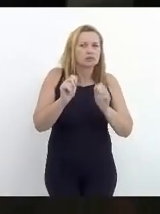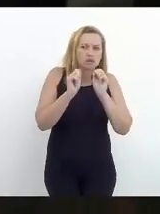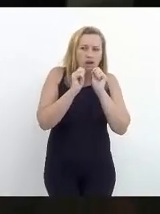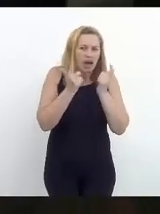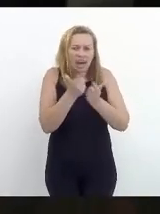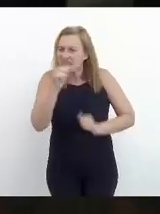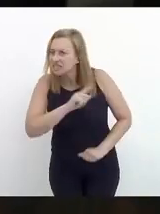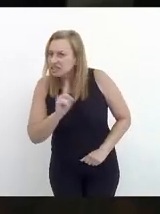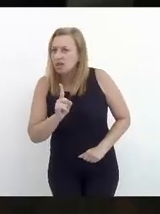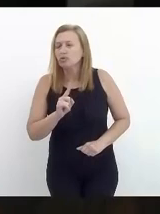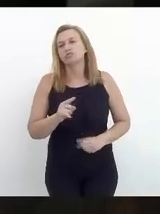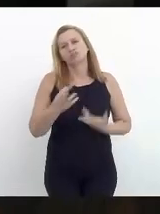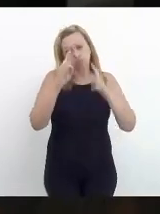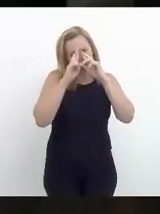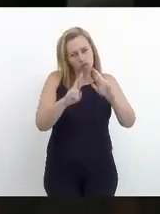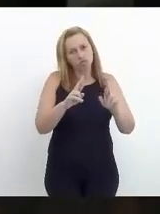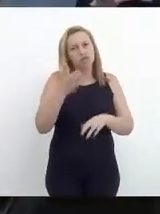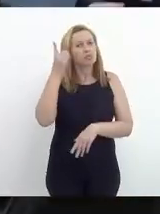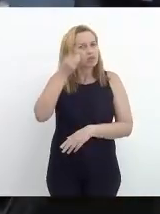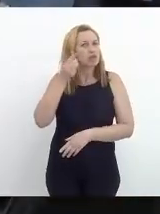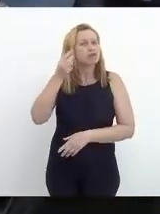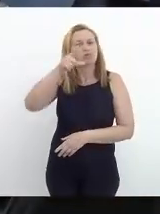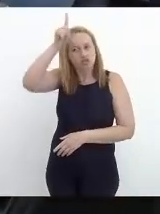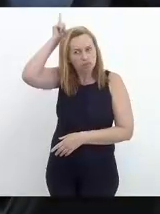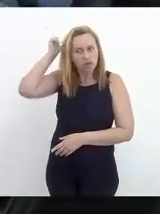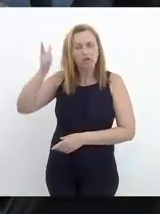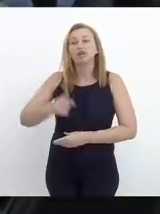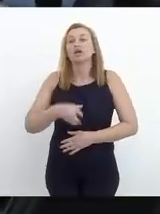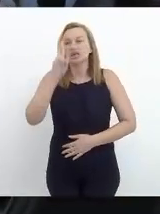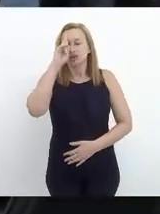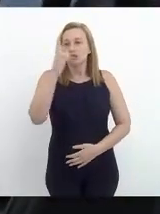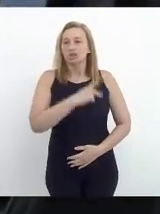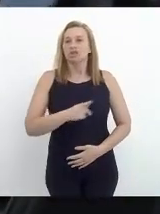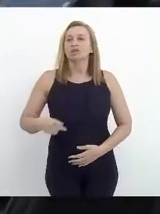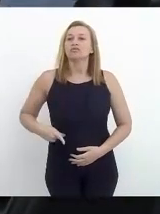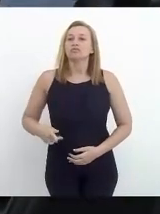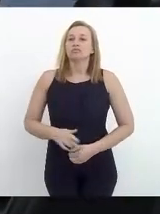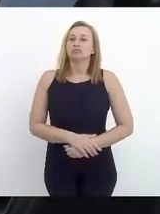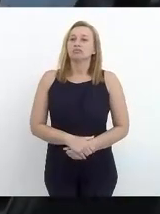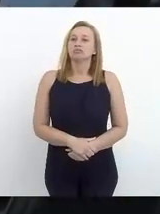todo o respeito. Deputado Luiz Paulo. Senhor presidente,